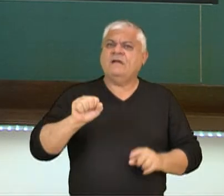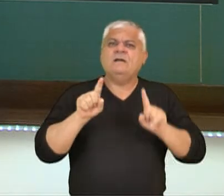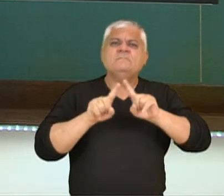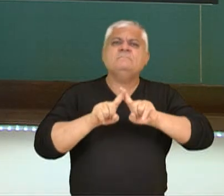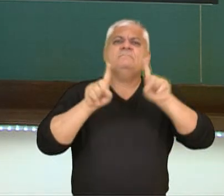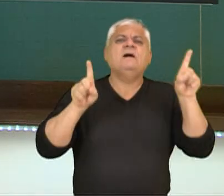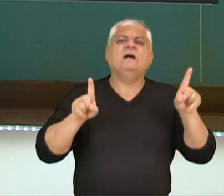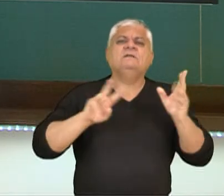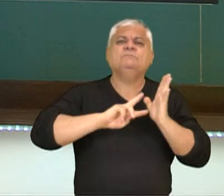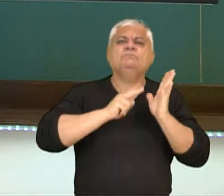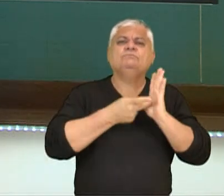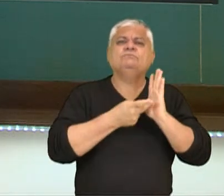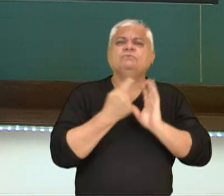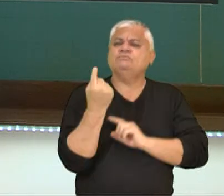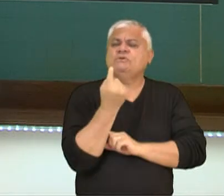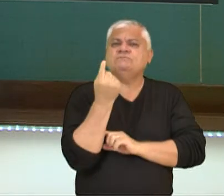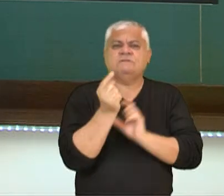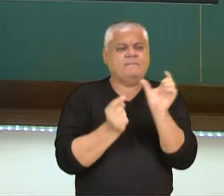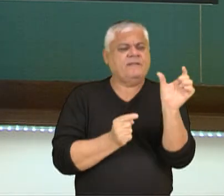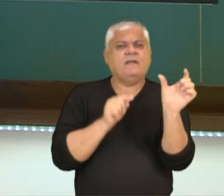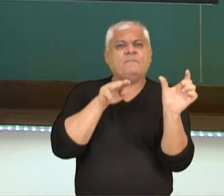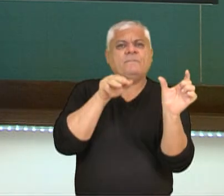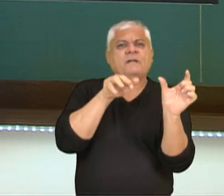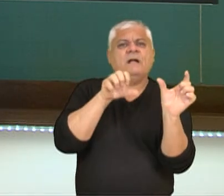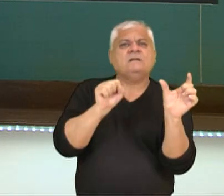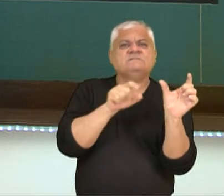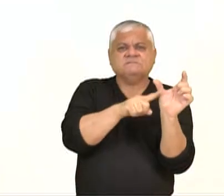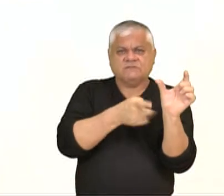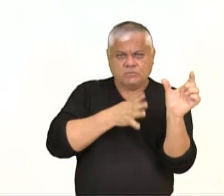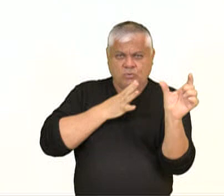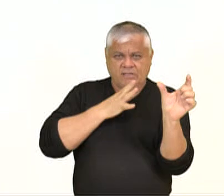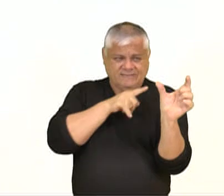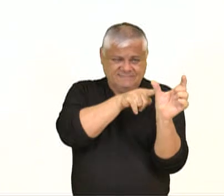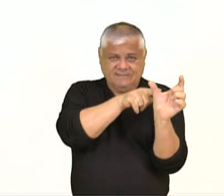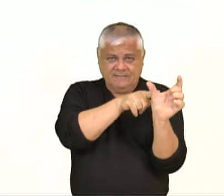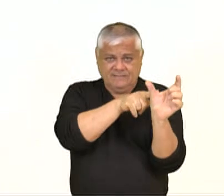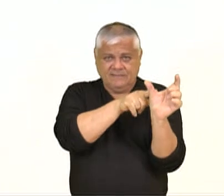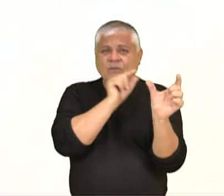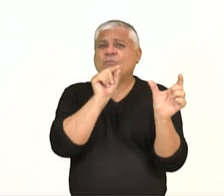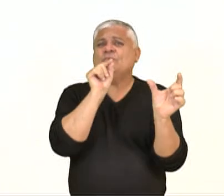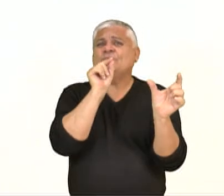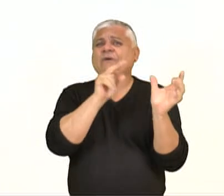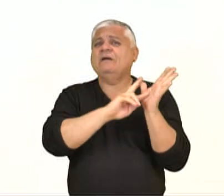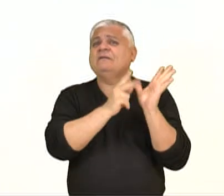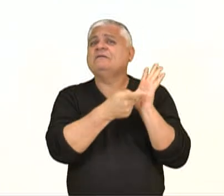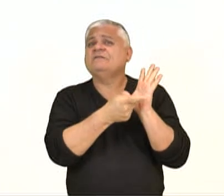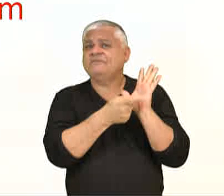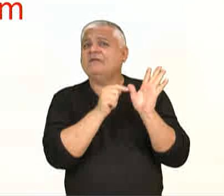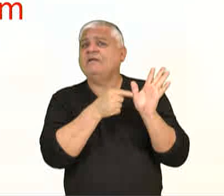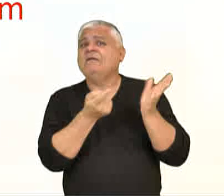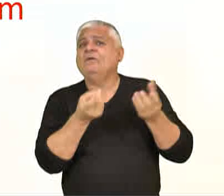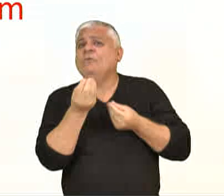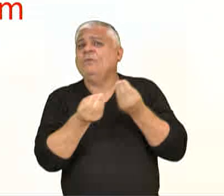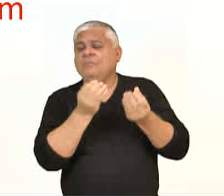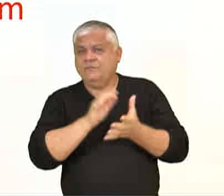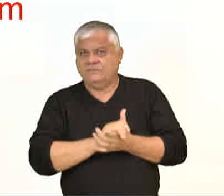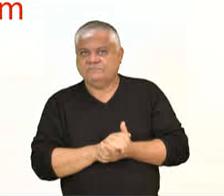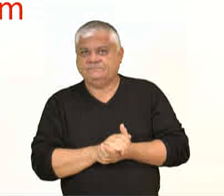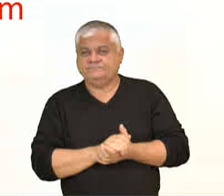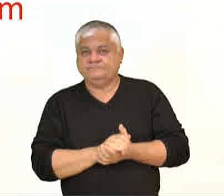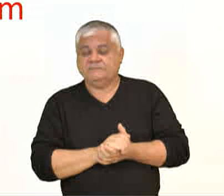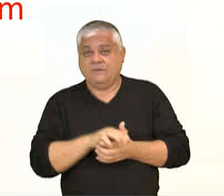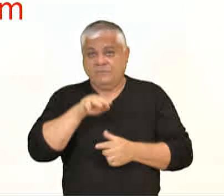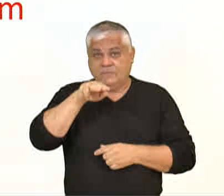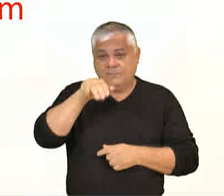compondo um parágrafo sozinha, produz? Você conhece um elemento narrativo que esta palavra introduz? Né? O